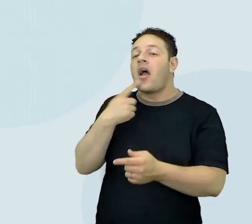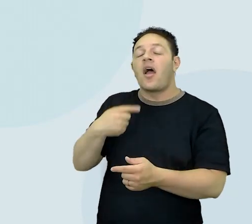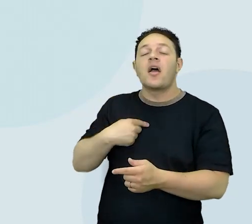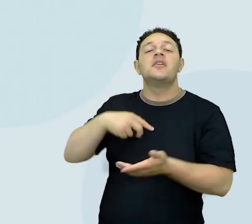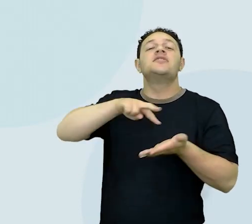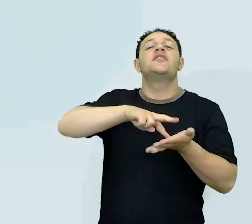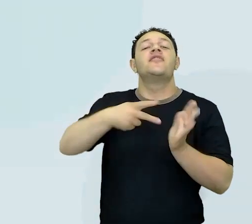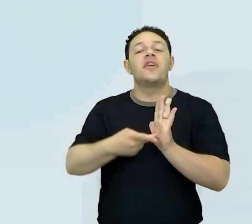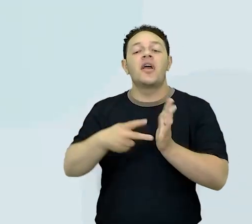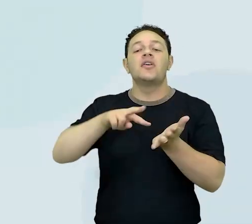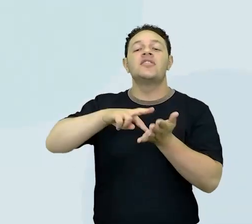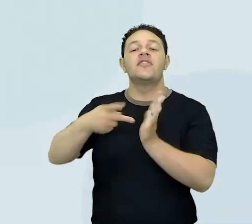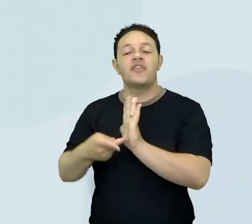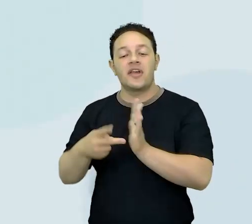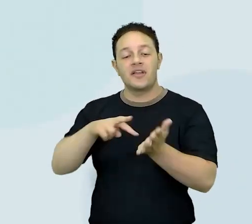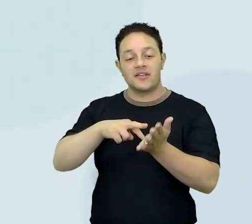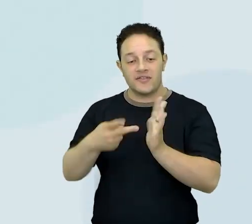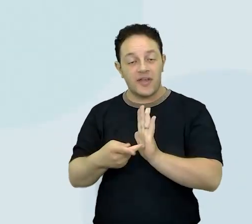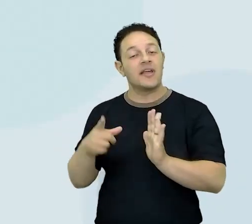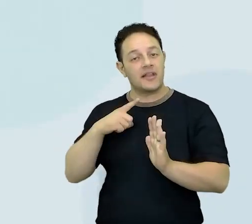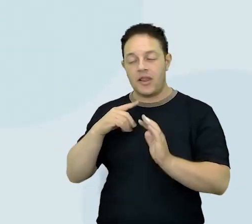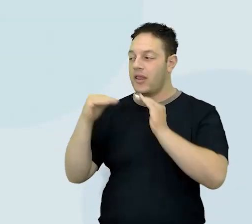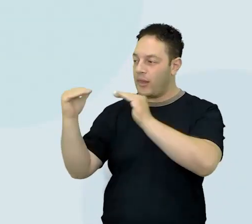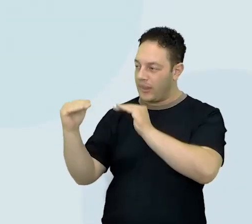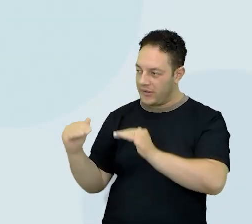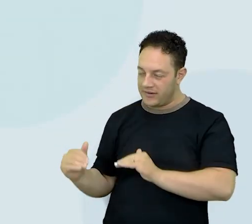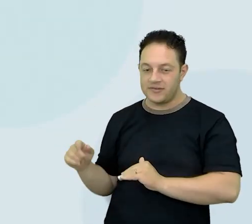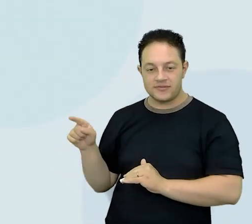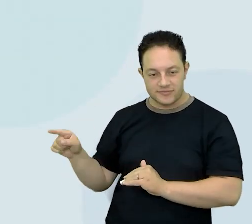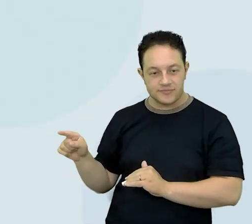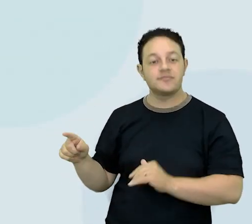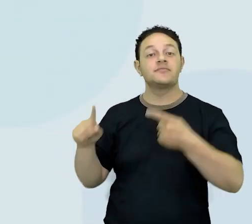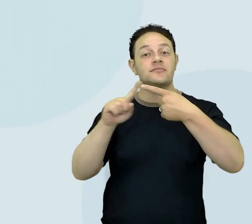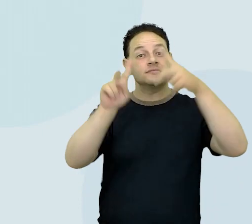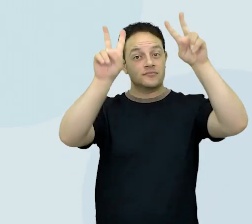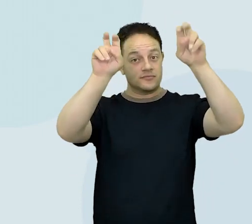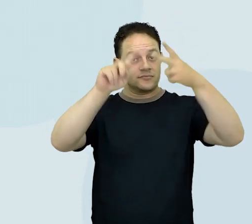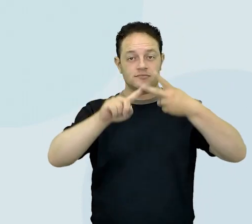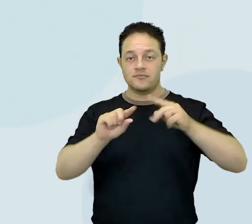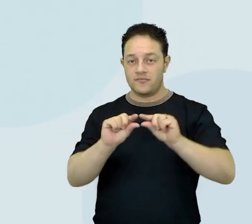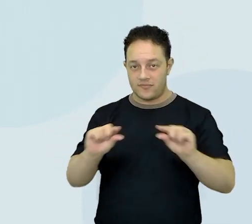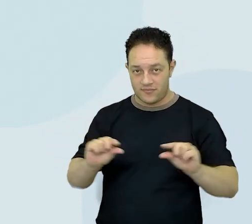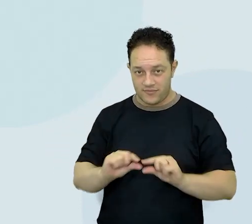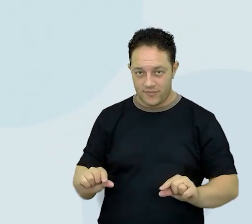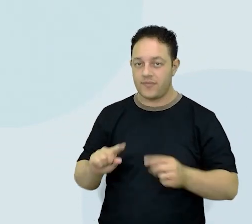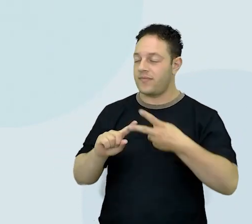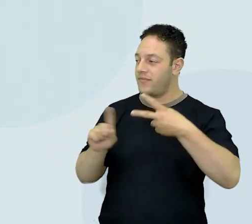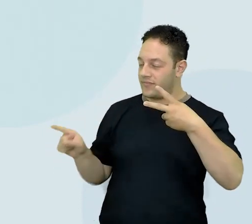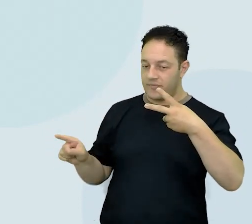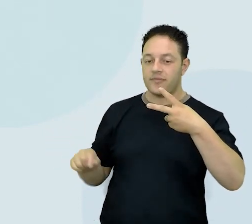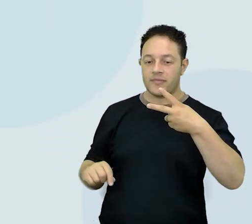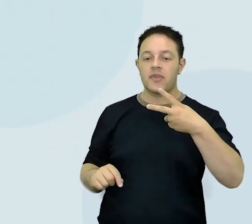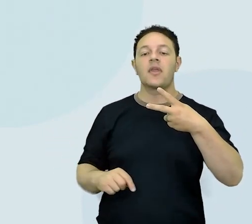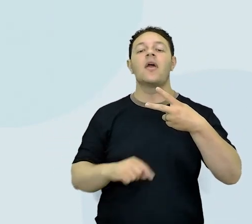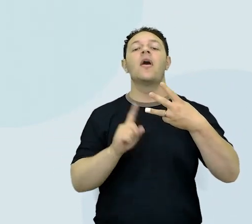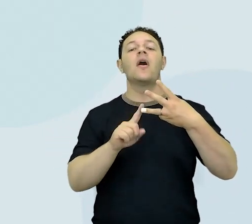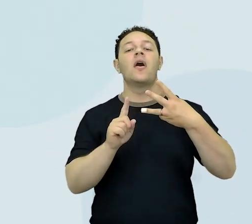legenda. Então, nós temos um mapa que tem uma legenda. Tem título, tem legenda. Vamos avançar mais um